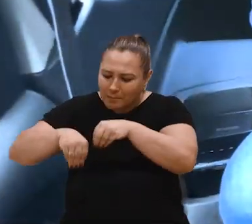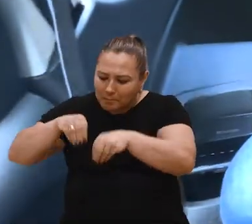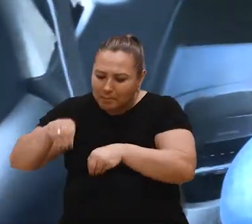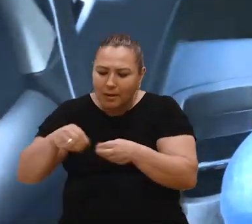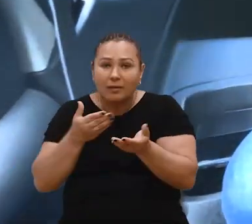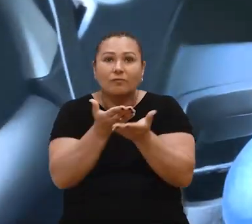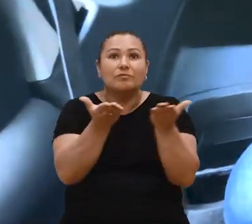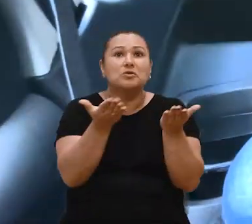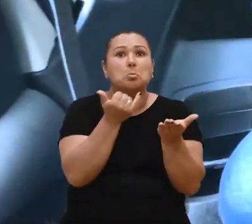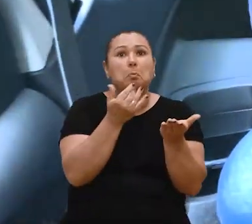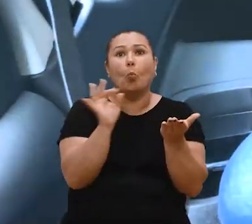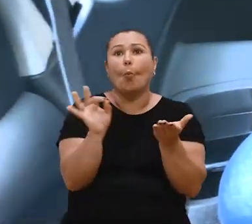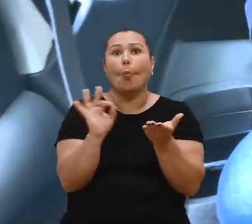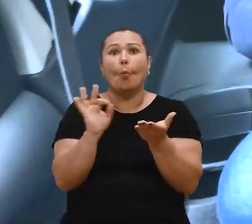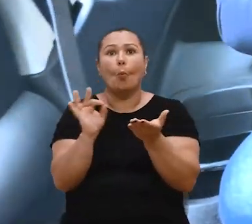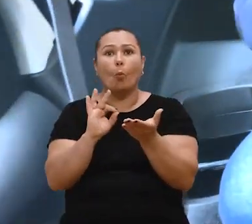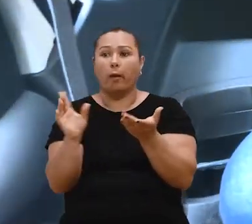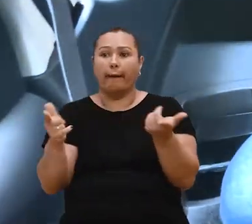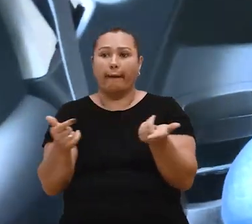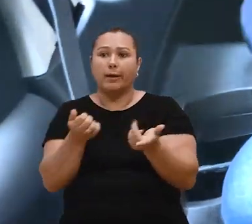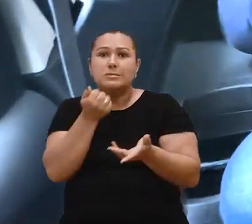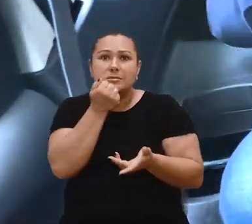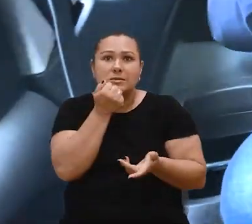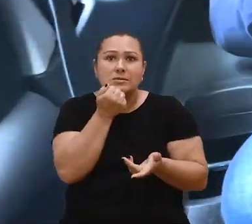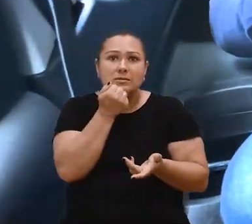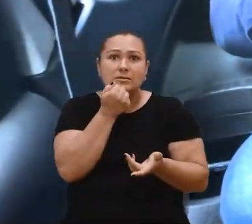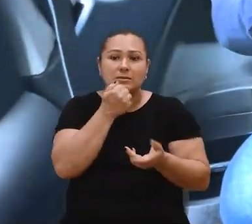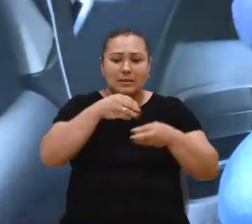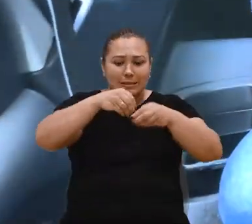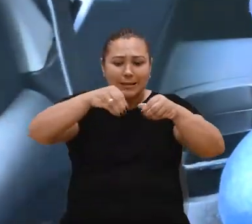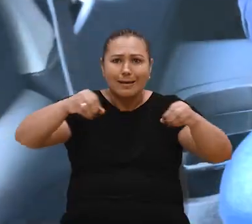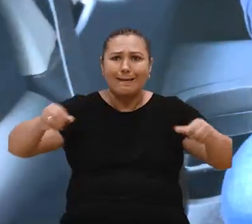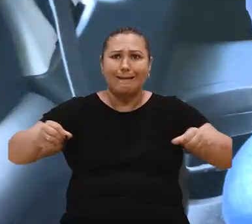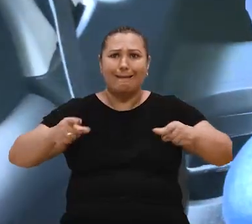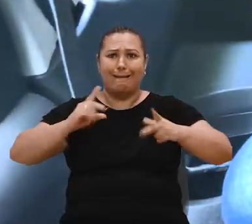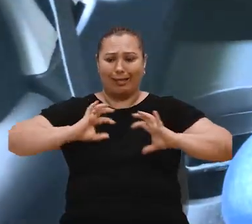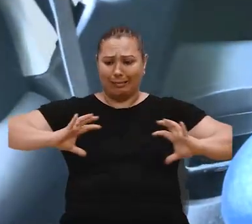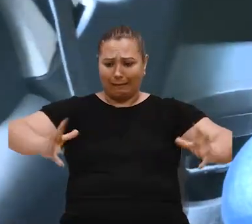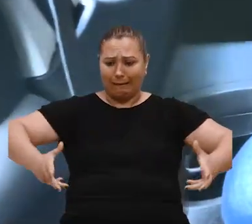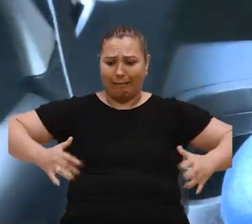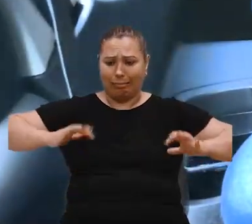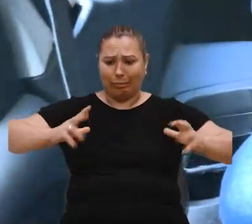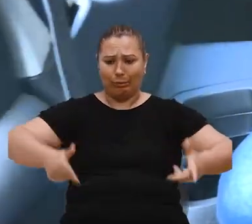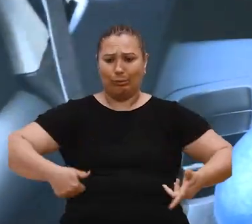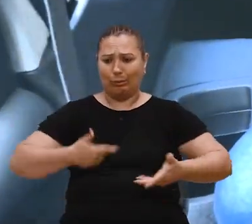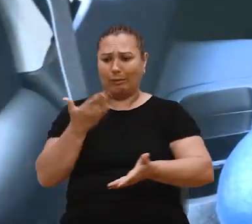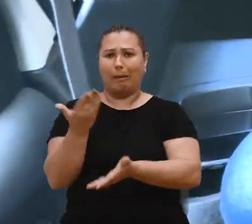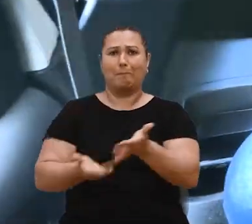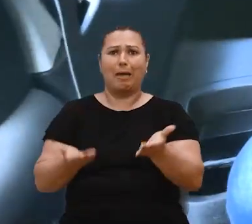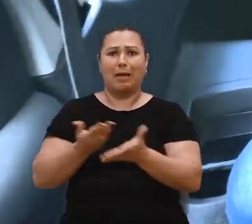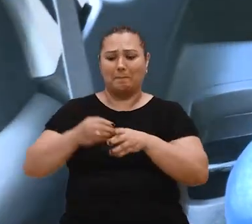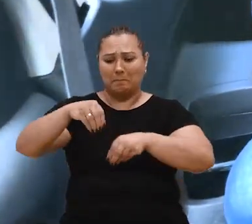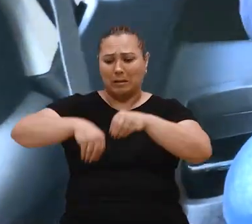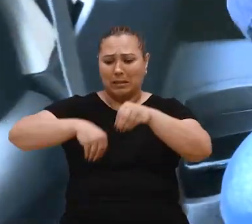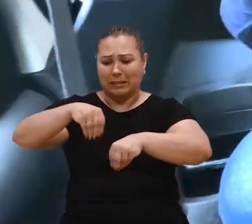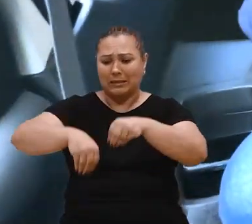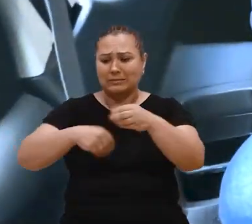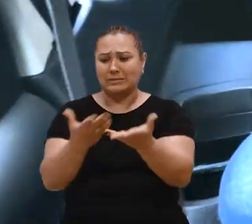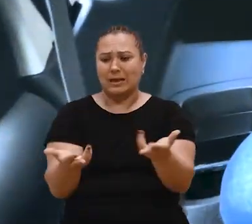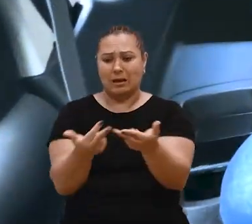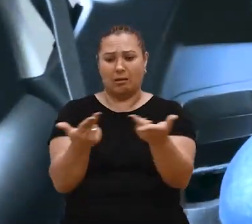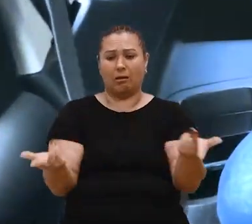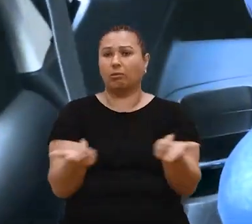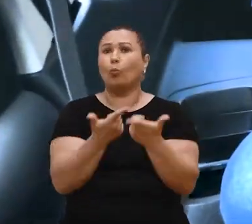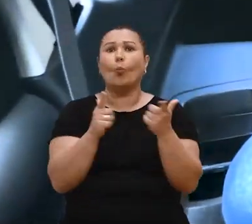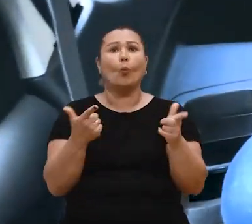tem asfalto, é estrada de chão, é caminhão quebrado, é trator atolado, é um monte de safra perdida por um monte de coisa, né? Não tem